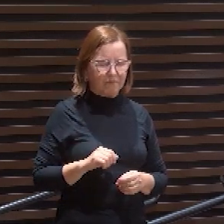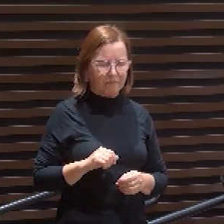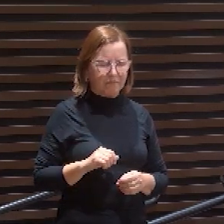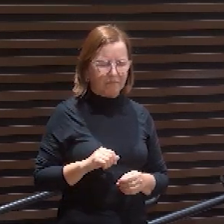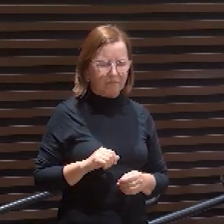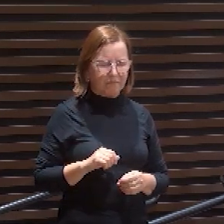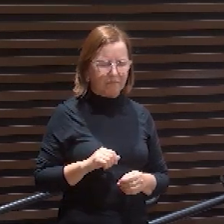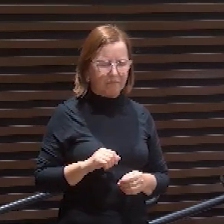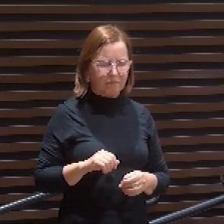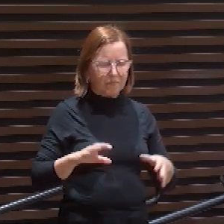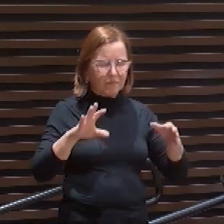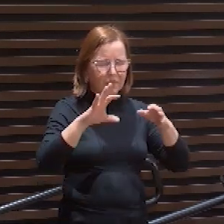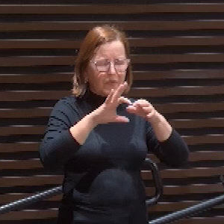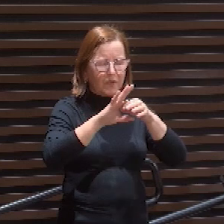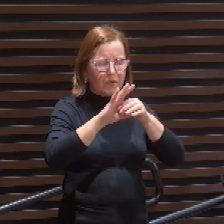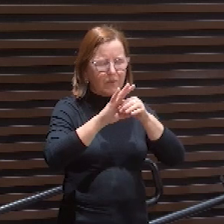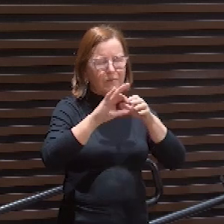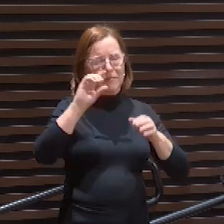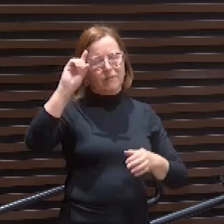une-nos a ti mesmo,